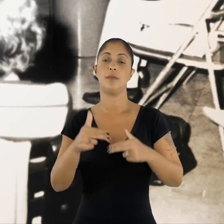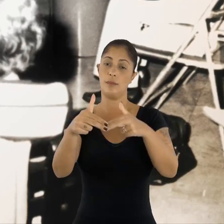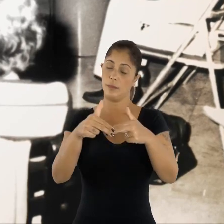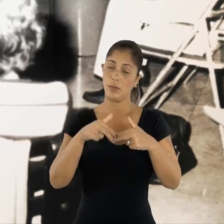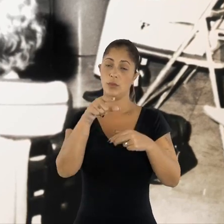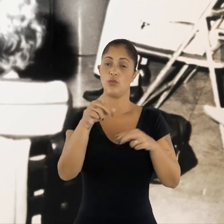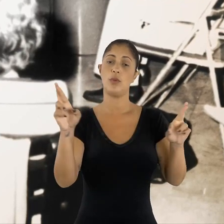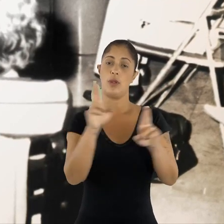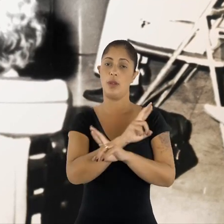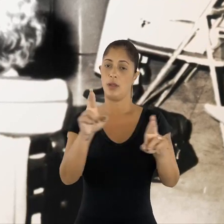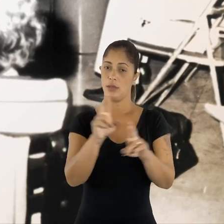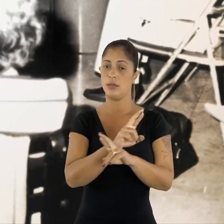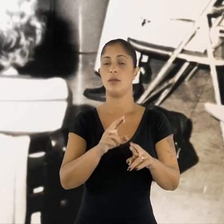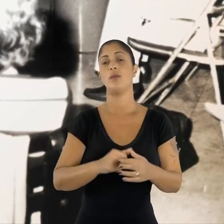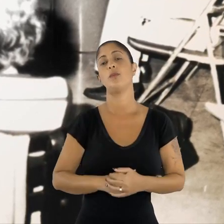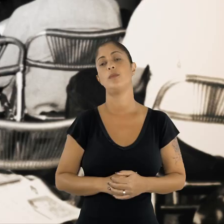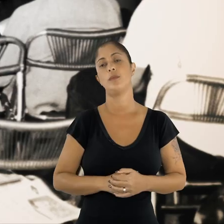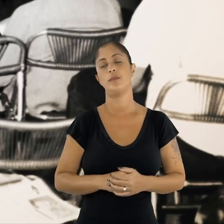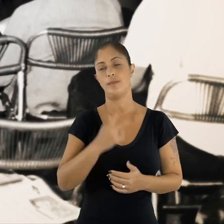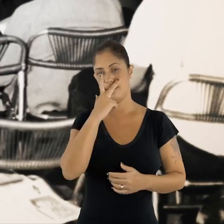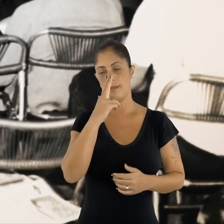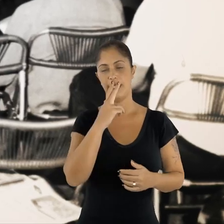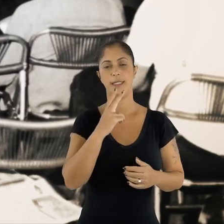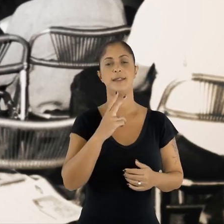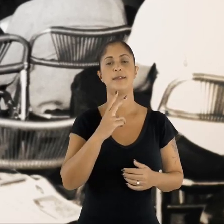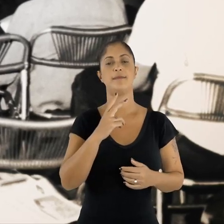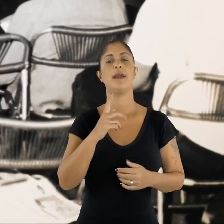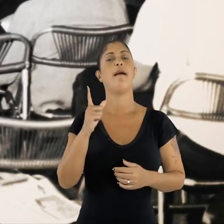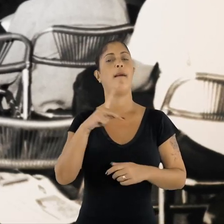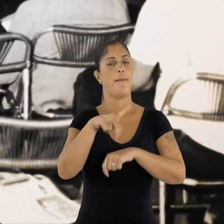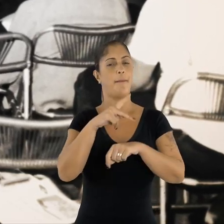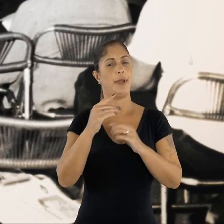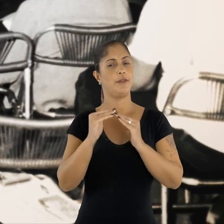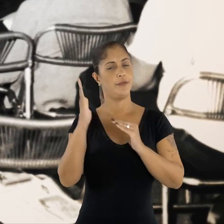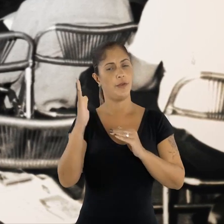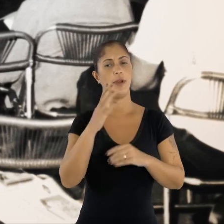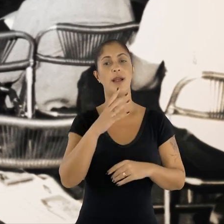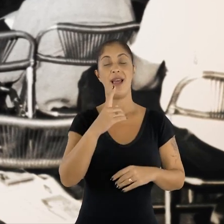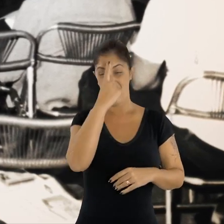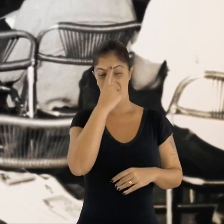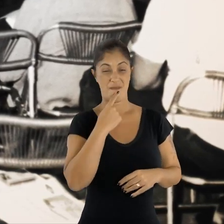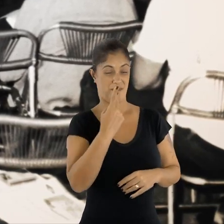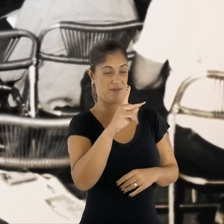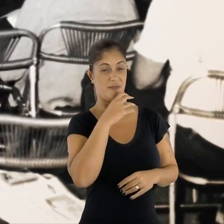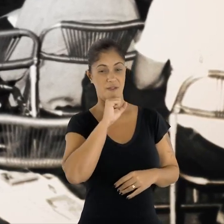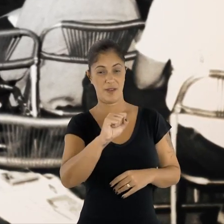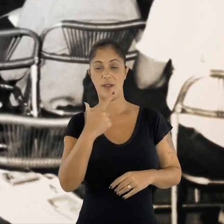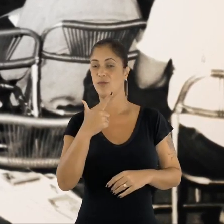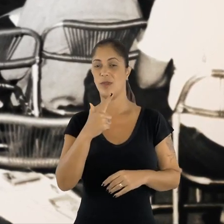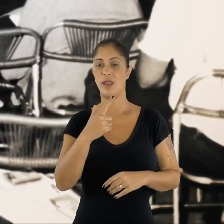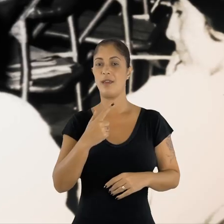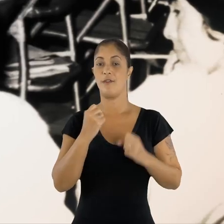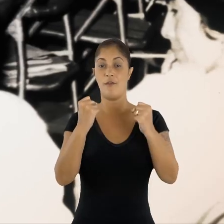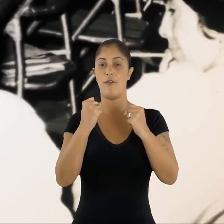anteriores por conta da sua relação muito estreita com a União Soviética. Então, a figura de Paulo Freire não tinha uma